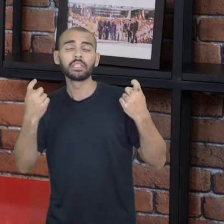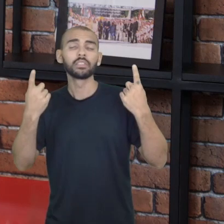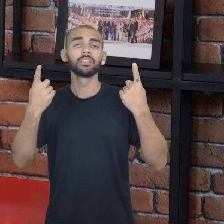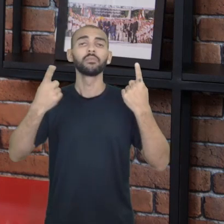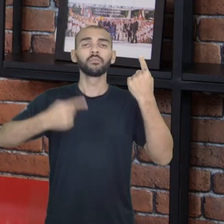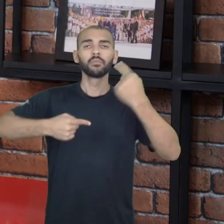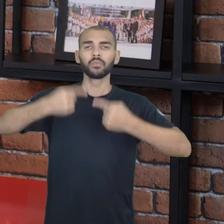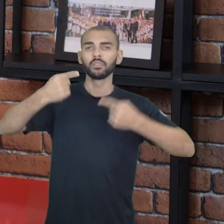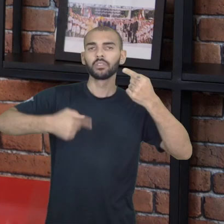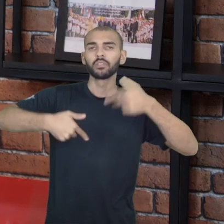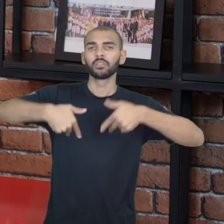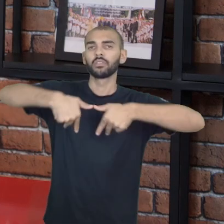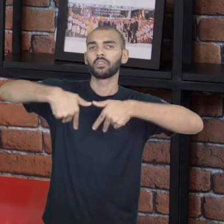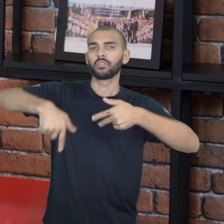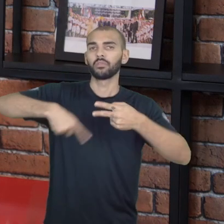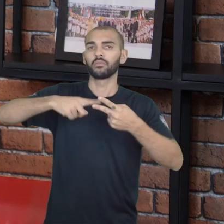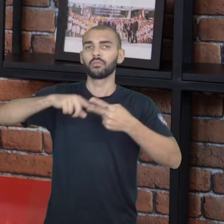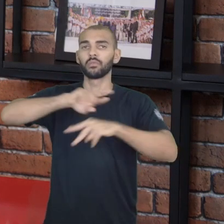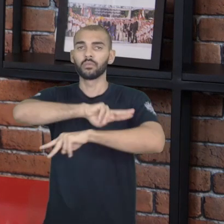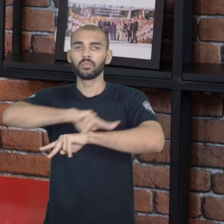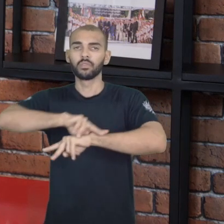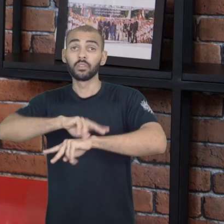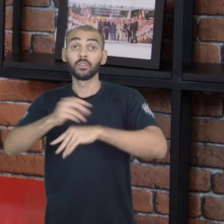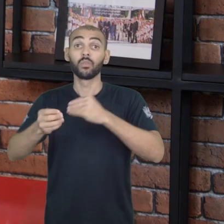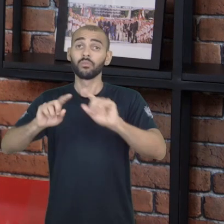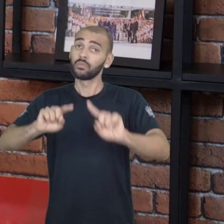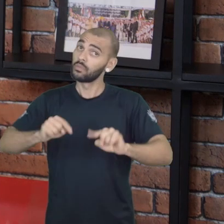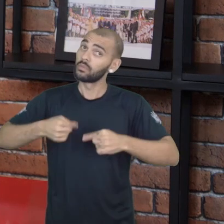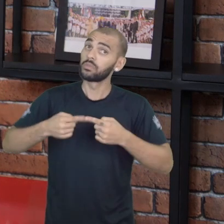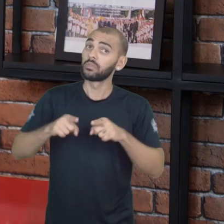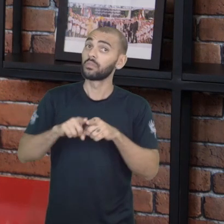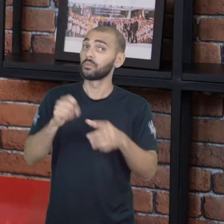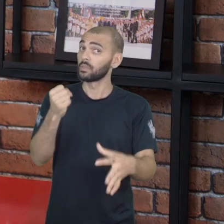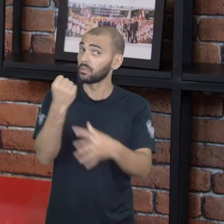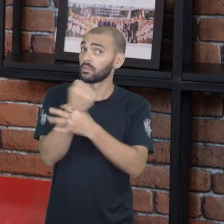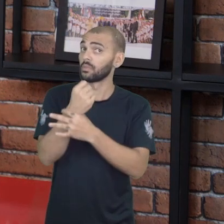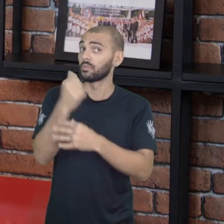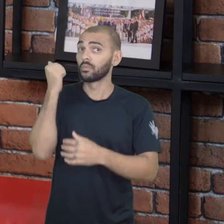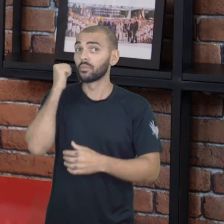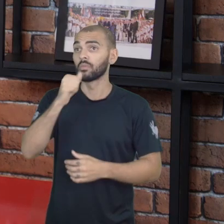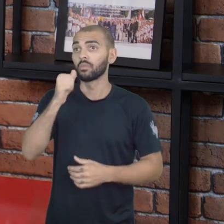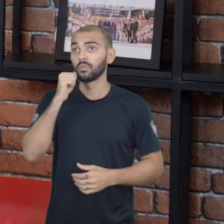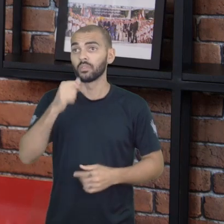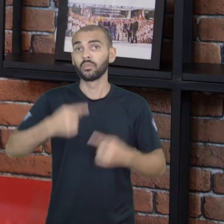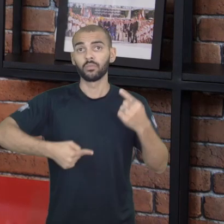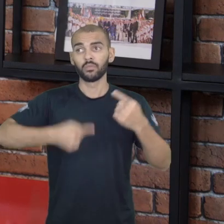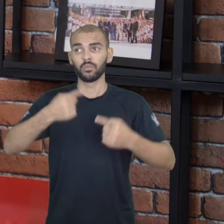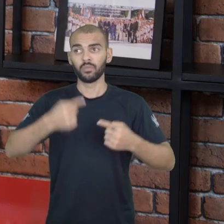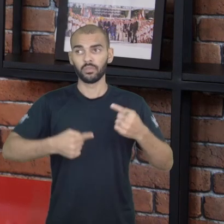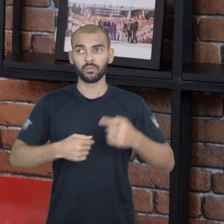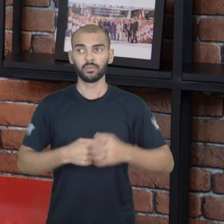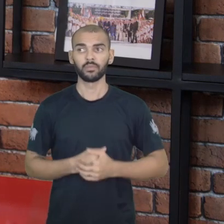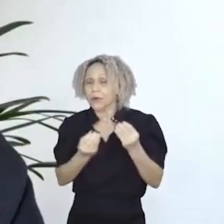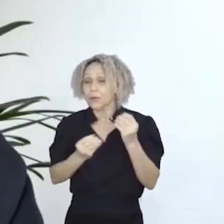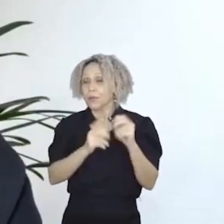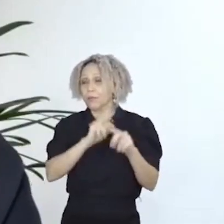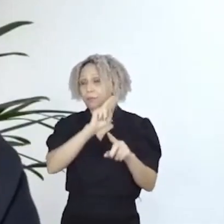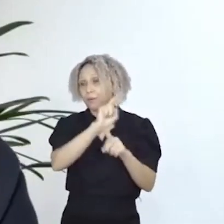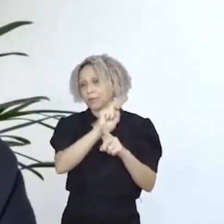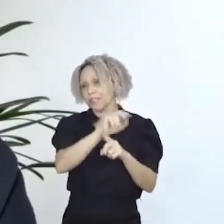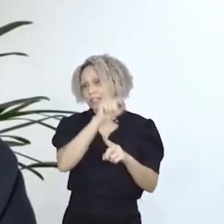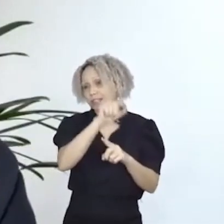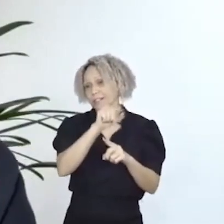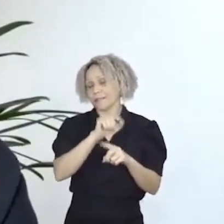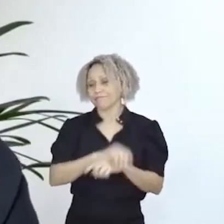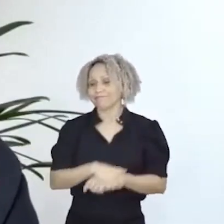de raça e revela como pode ser desafiador garantir a segurança de mulheres na política brasileira. A